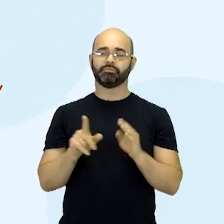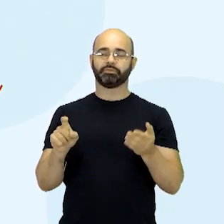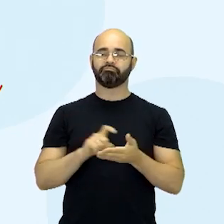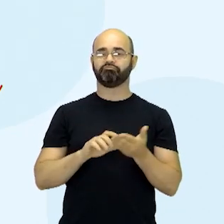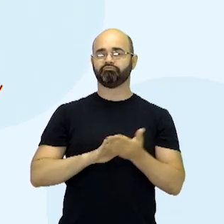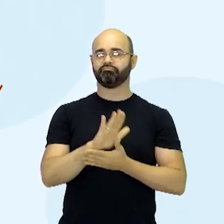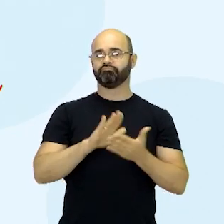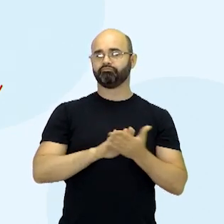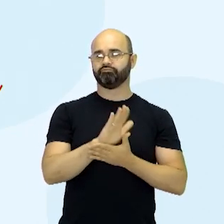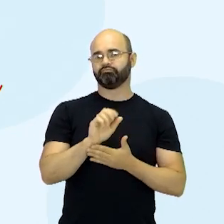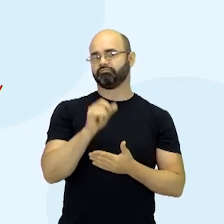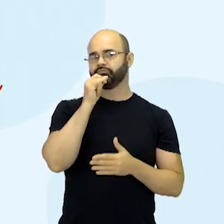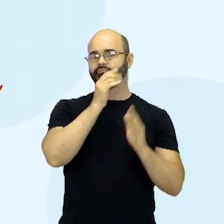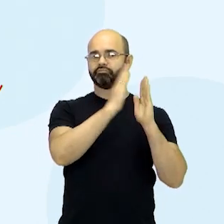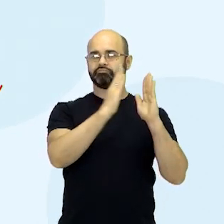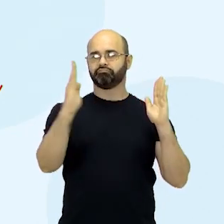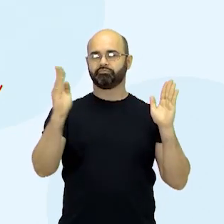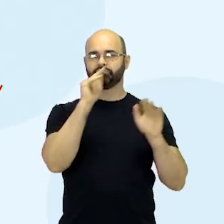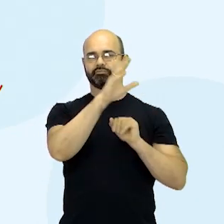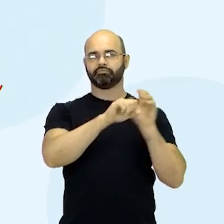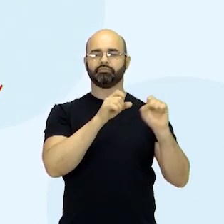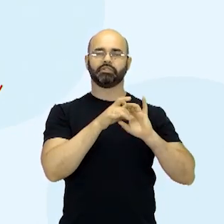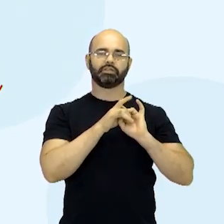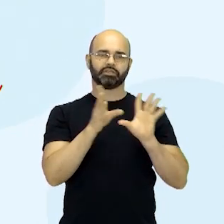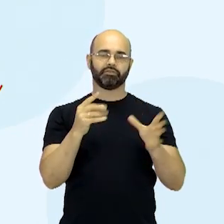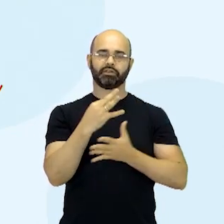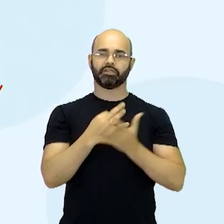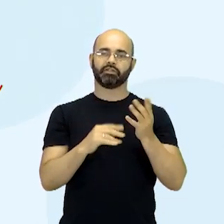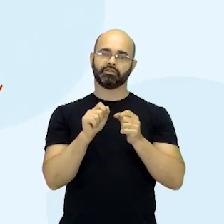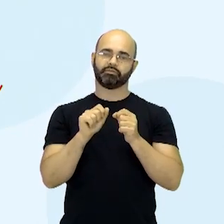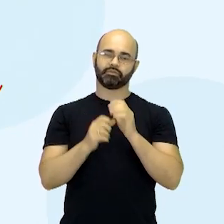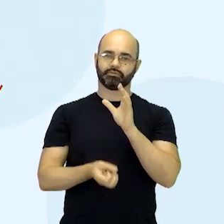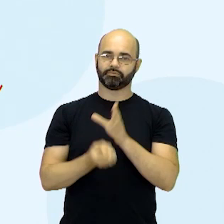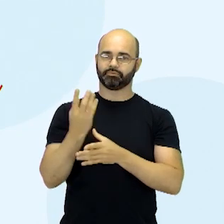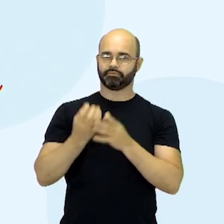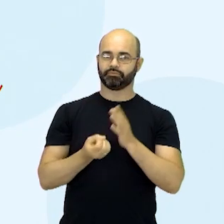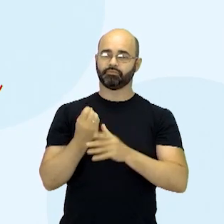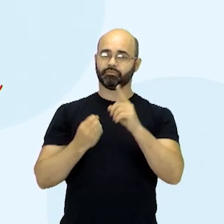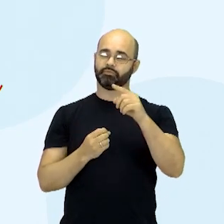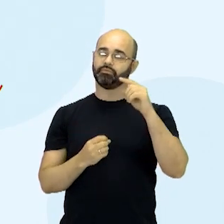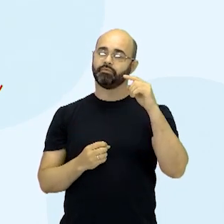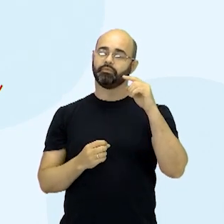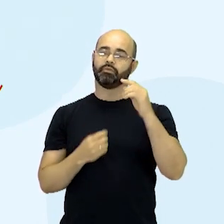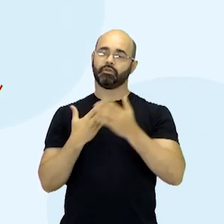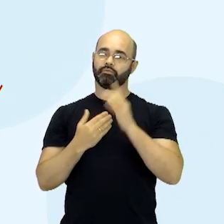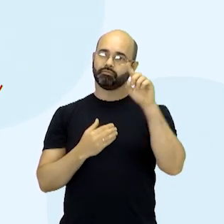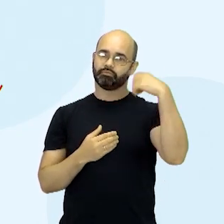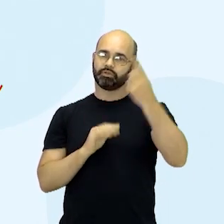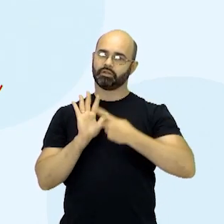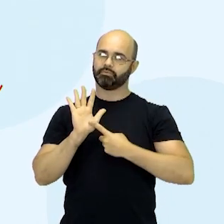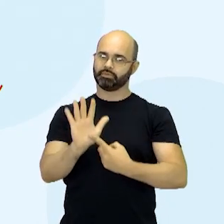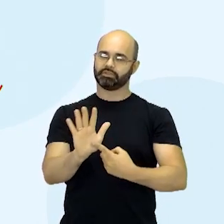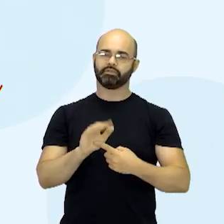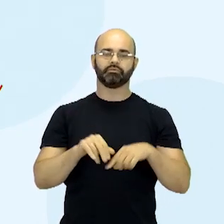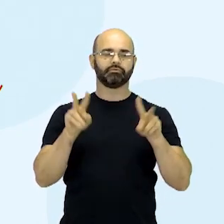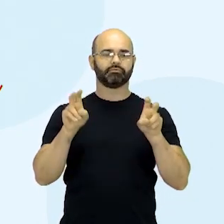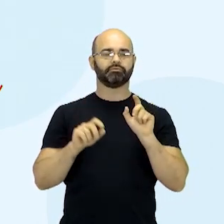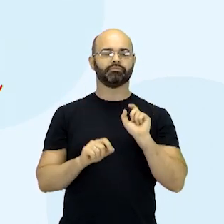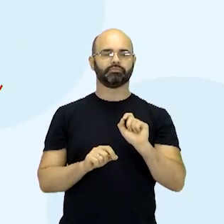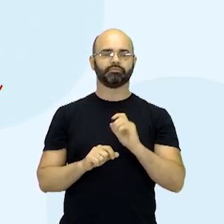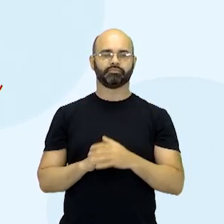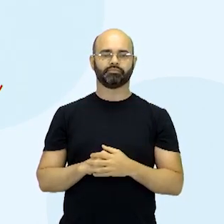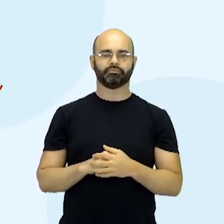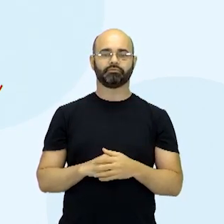impresso na sua biblioteca, tudo bem? Para produzir um texto que na próxima aula você deve apresentá-lo. Então, vamos lá. Qual é a temática?